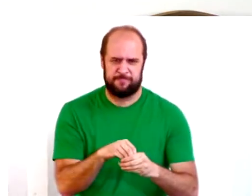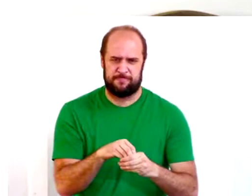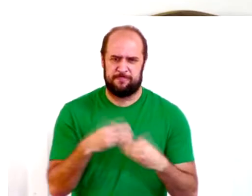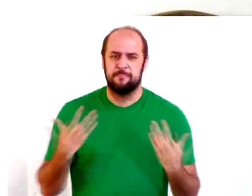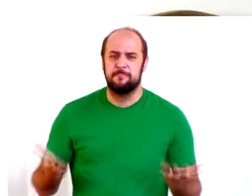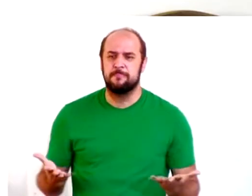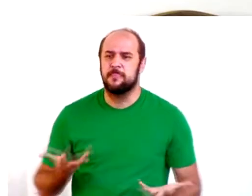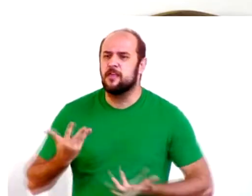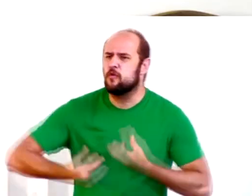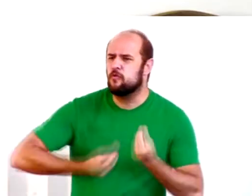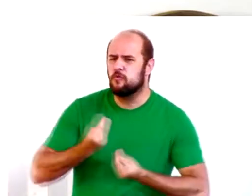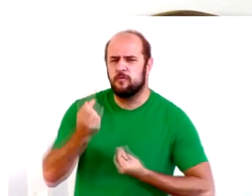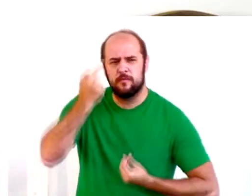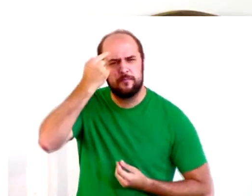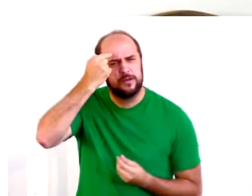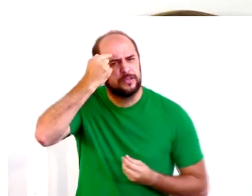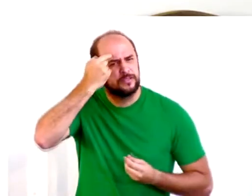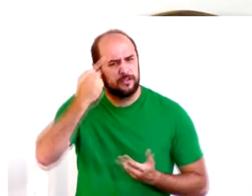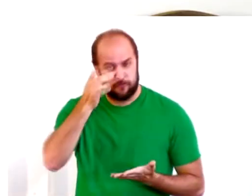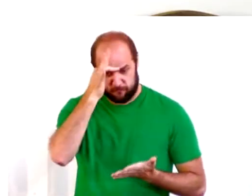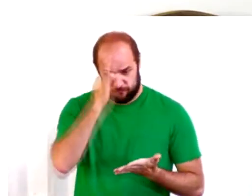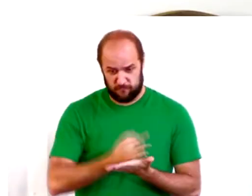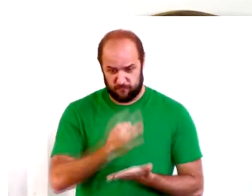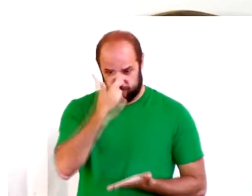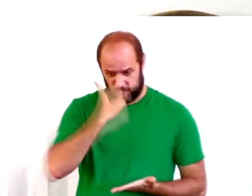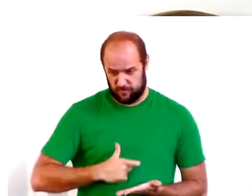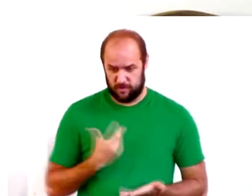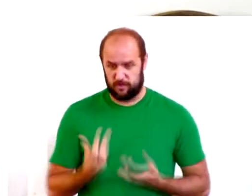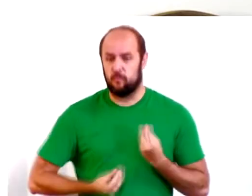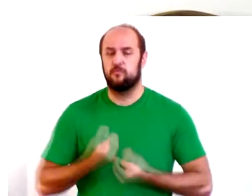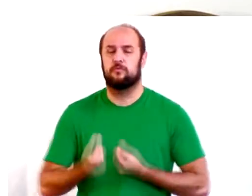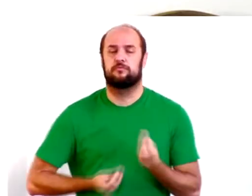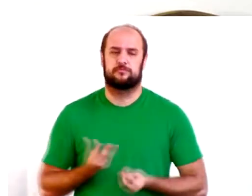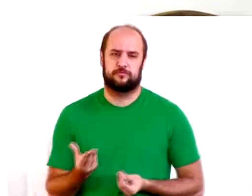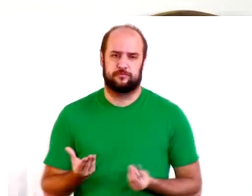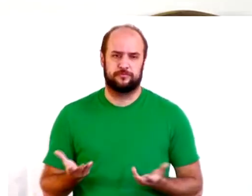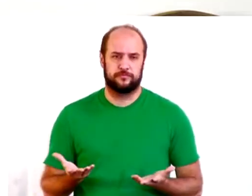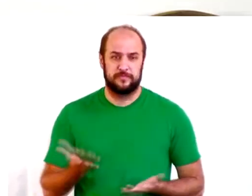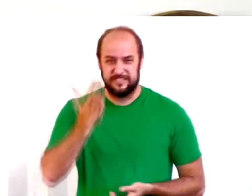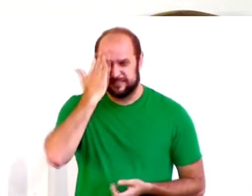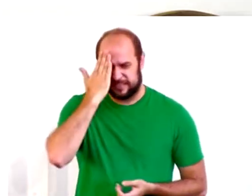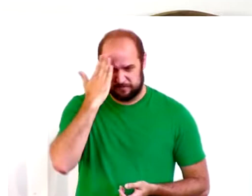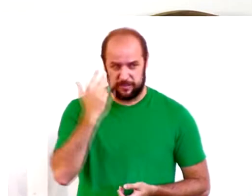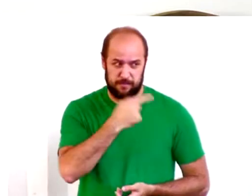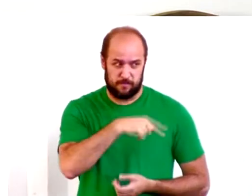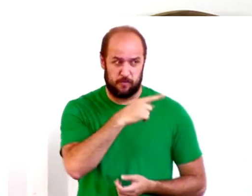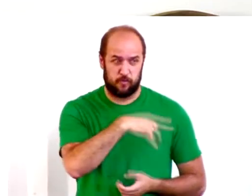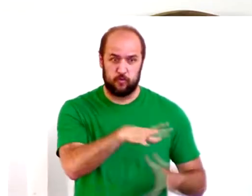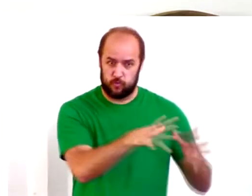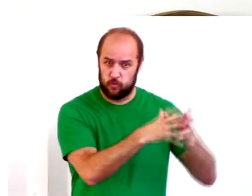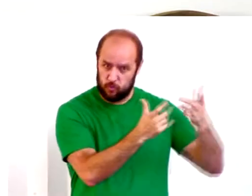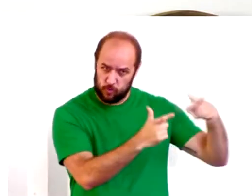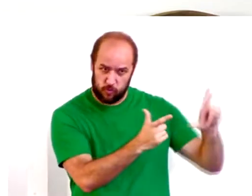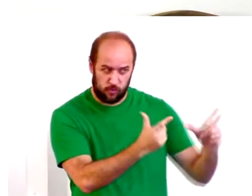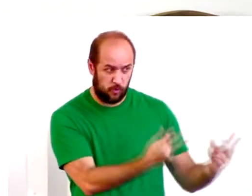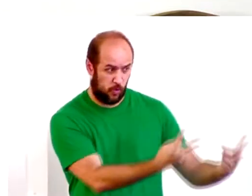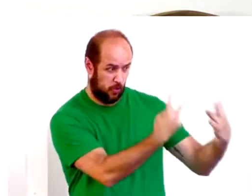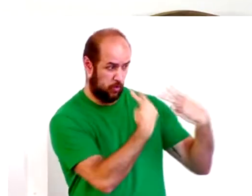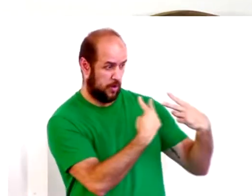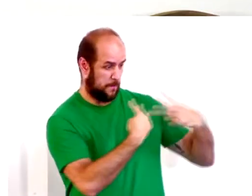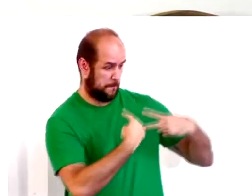elas pensam que a nossa fé é? Será que elas sabem que nós somos homens de oração? Nós